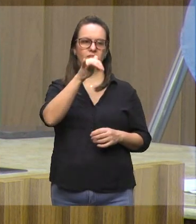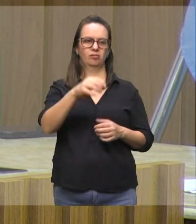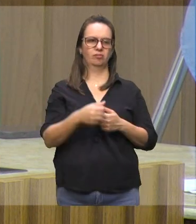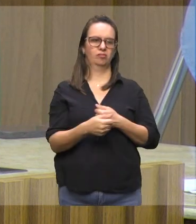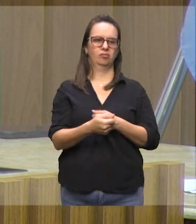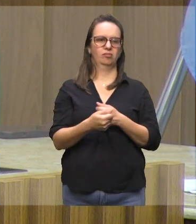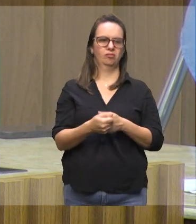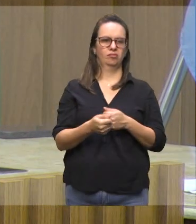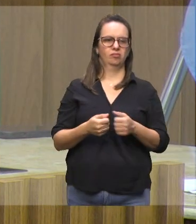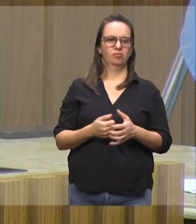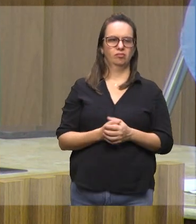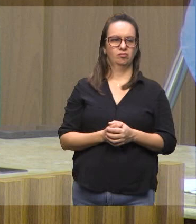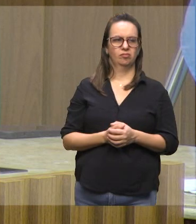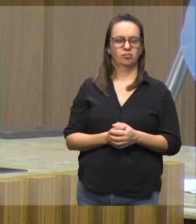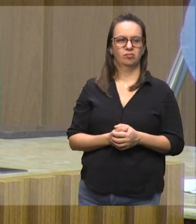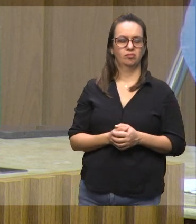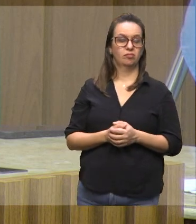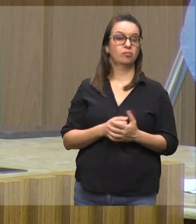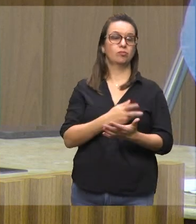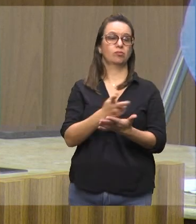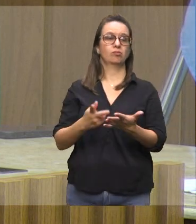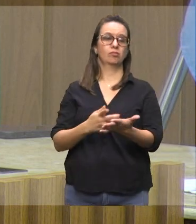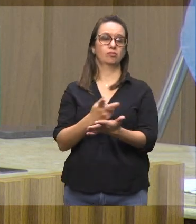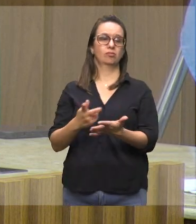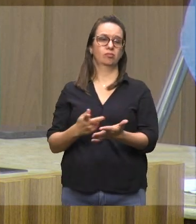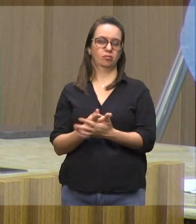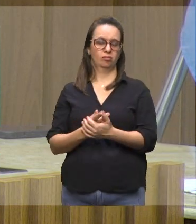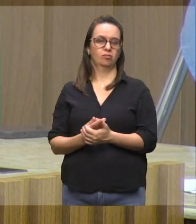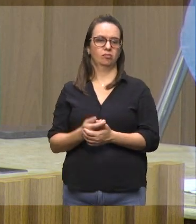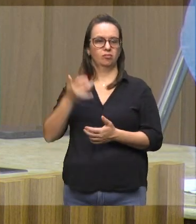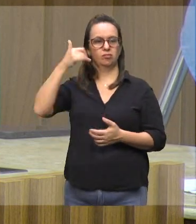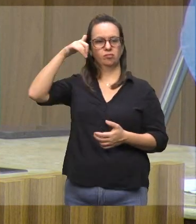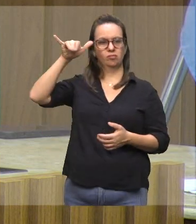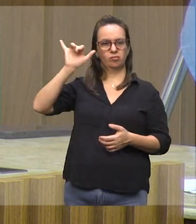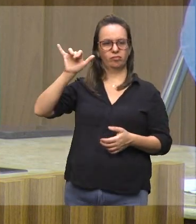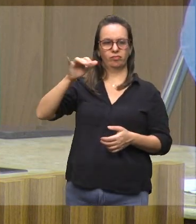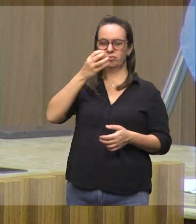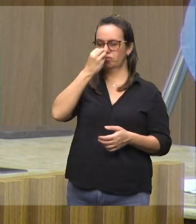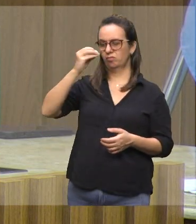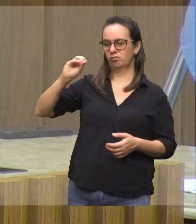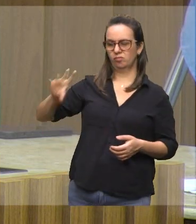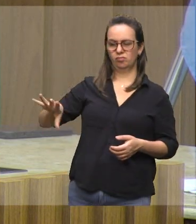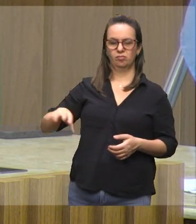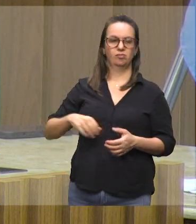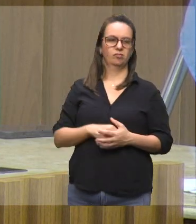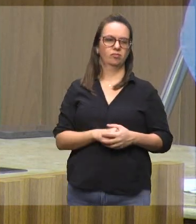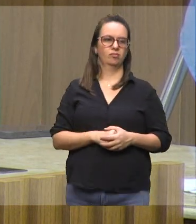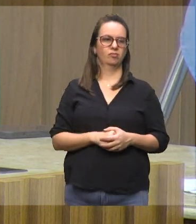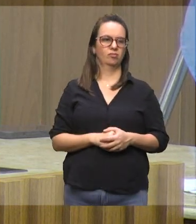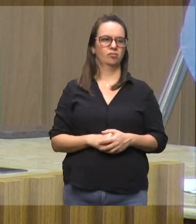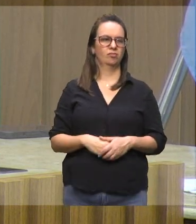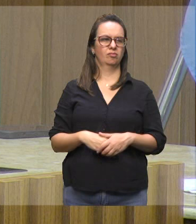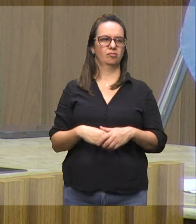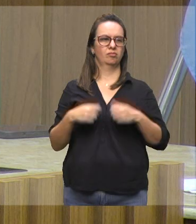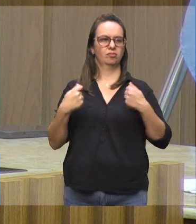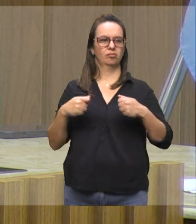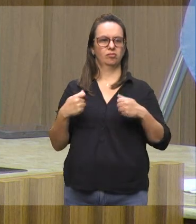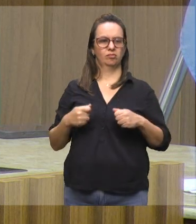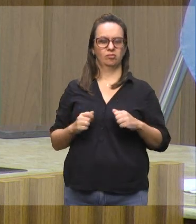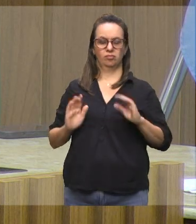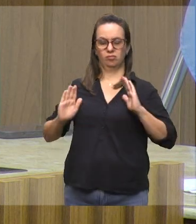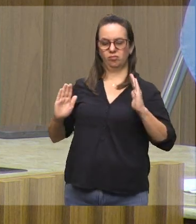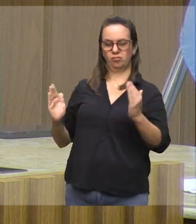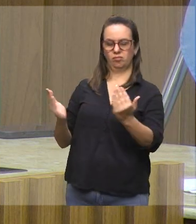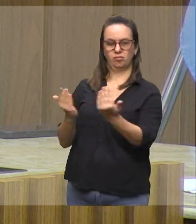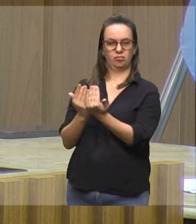tentativa. A gente sabe que na rede municipal a evasão escolar ela acontece, mas de maneira muito pequena, e a gente precisa tentar costurar isso melhor.